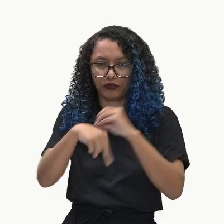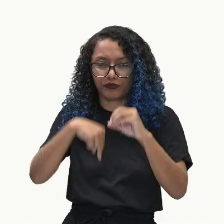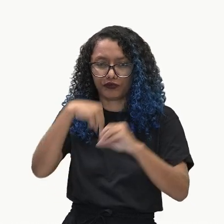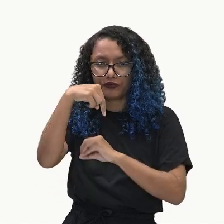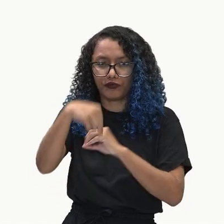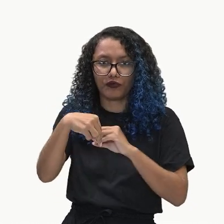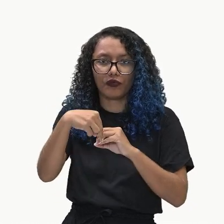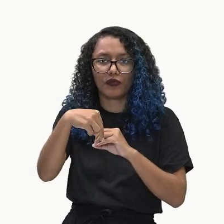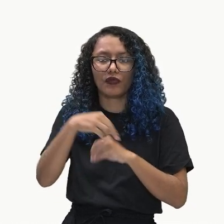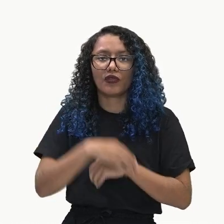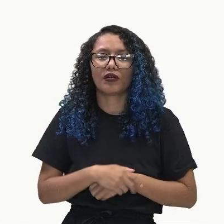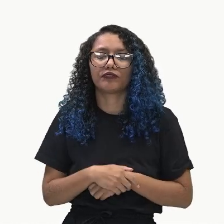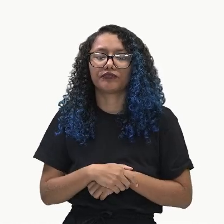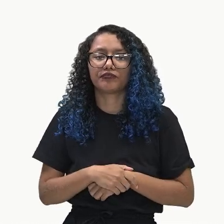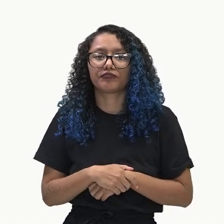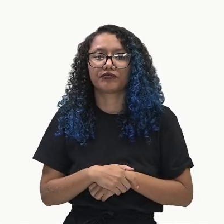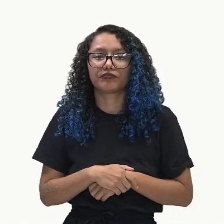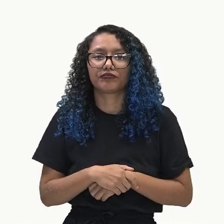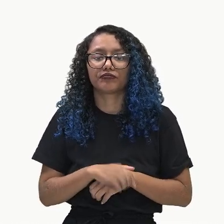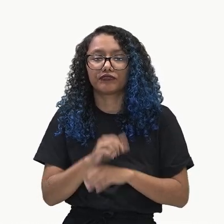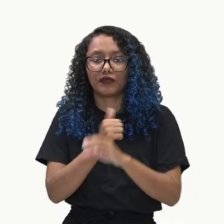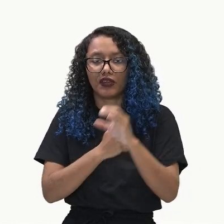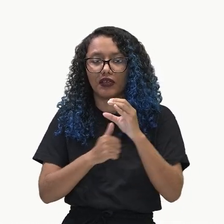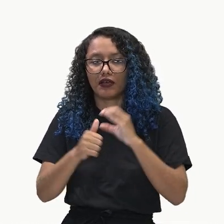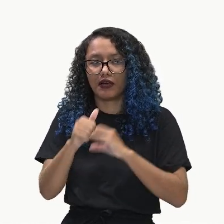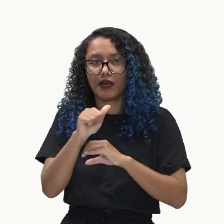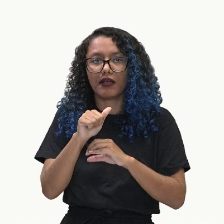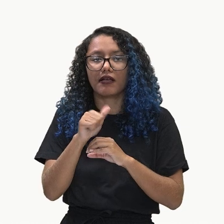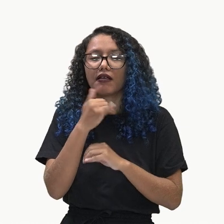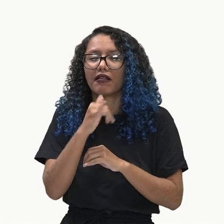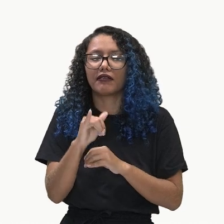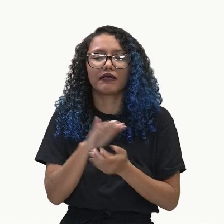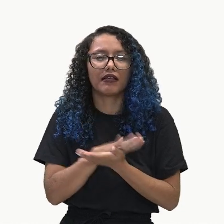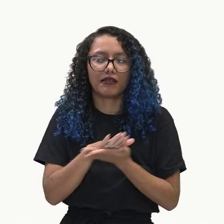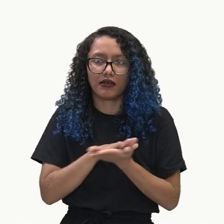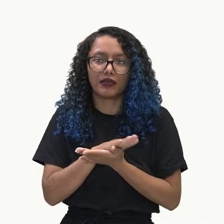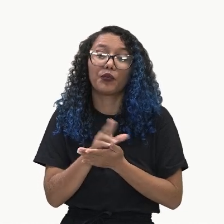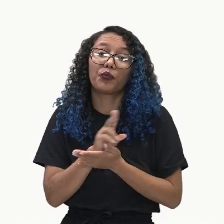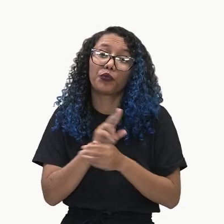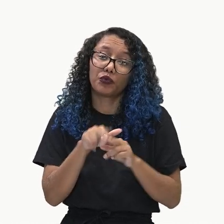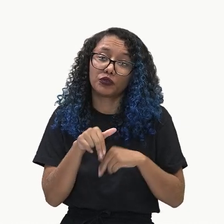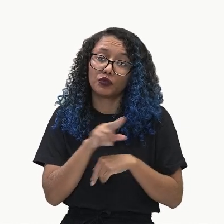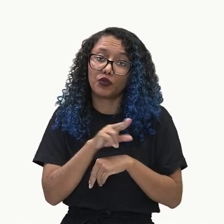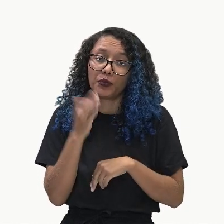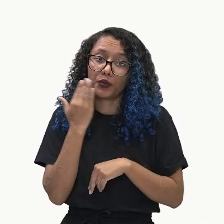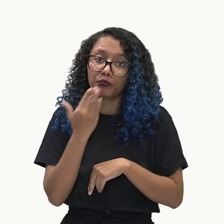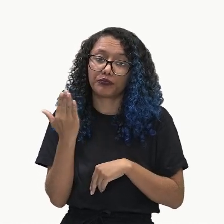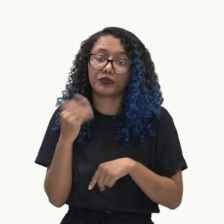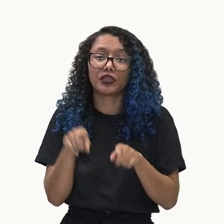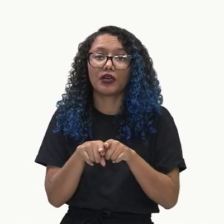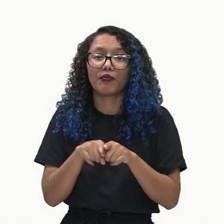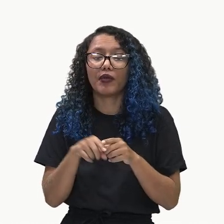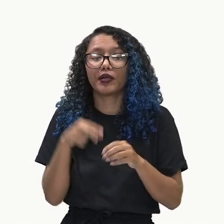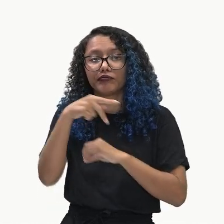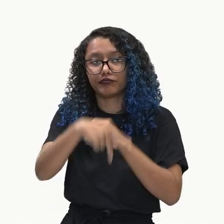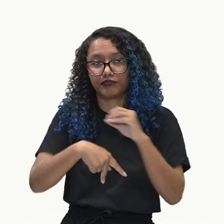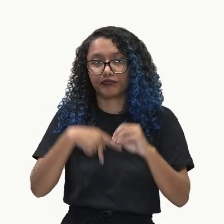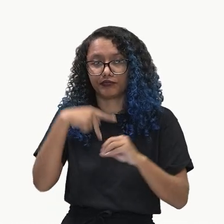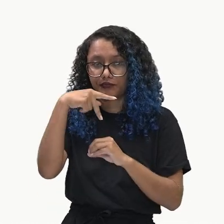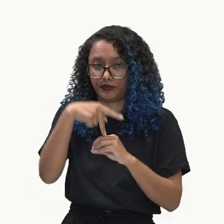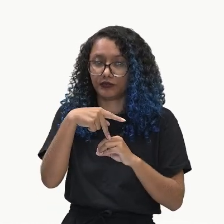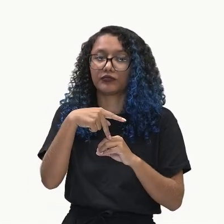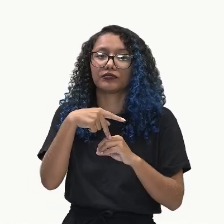por isso, ou que não tem carga elétrica, por isso o nome nêutron, o próton, que